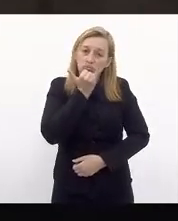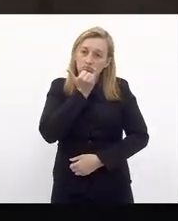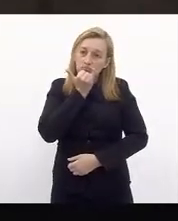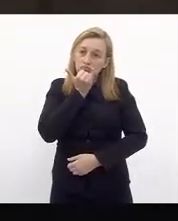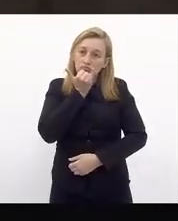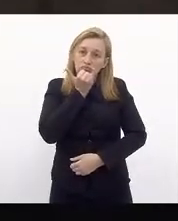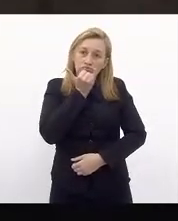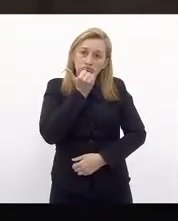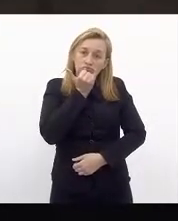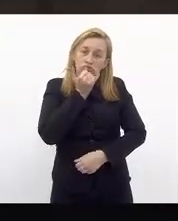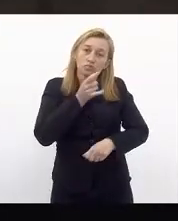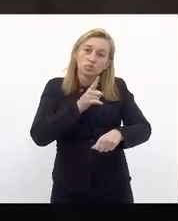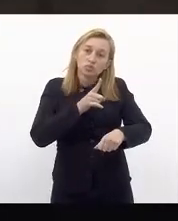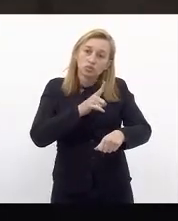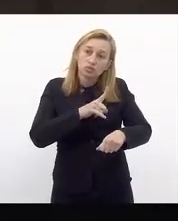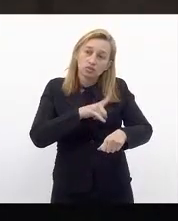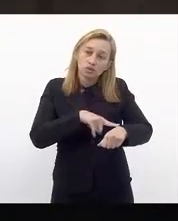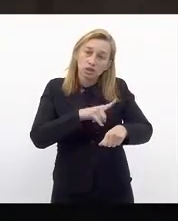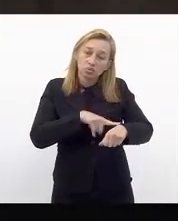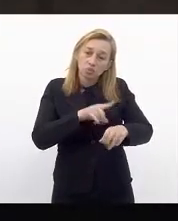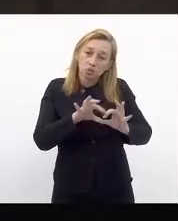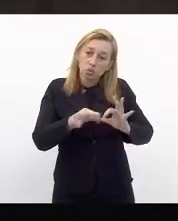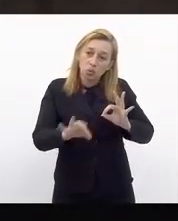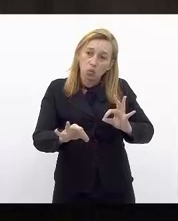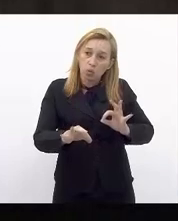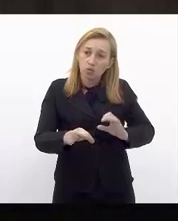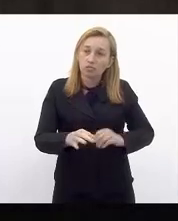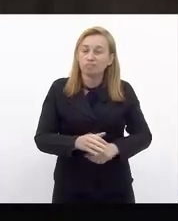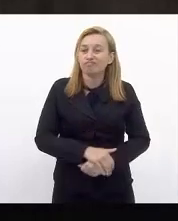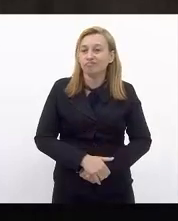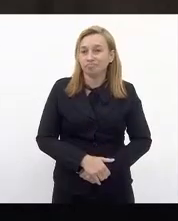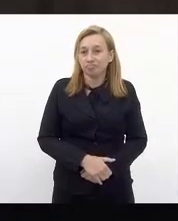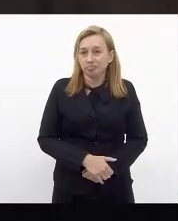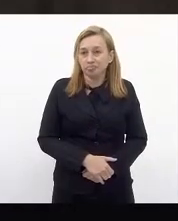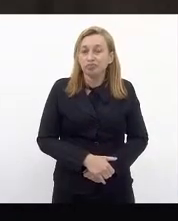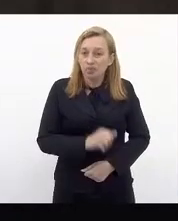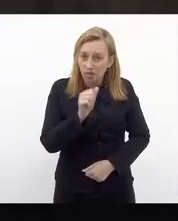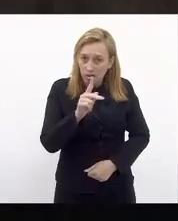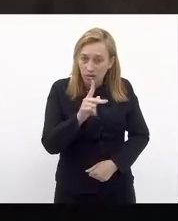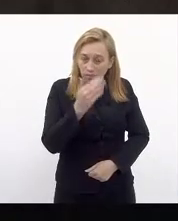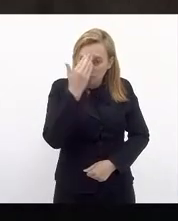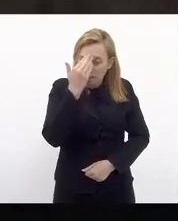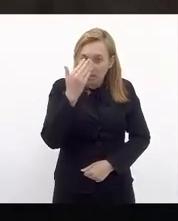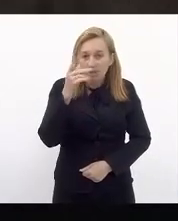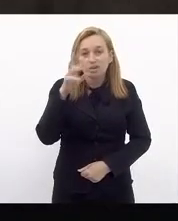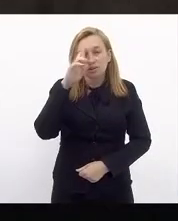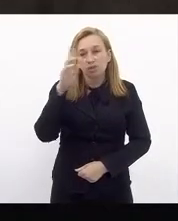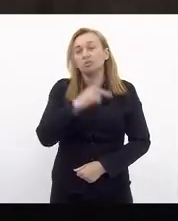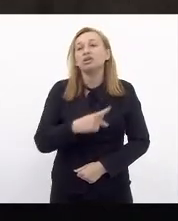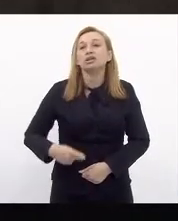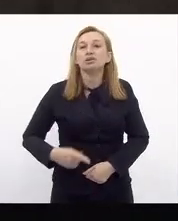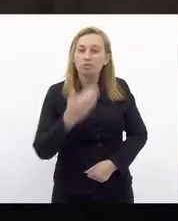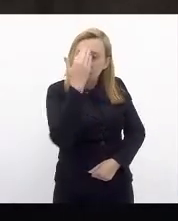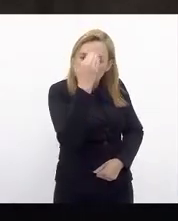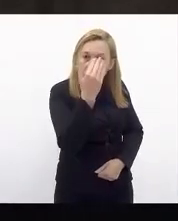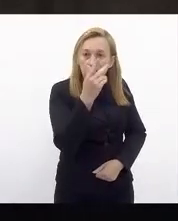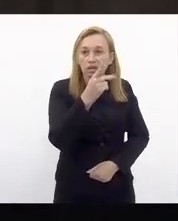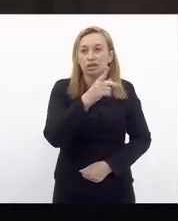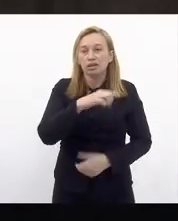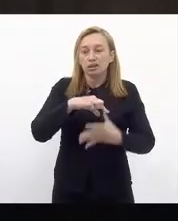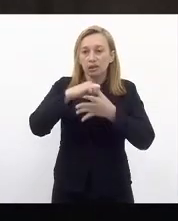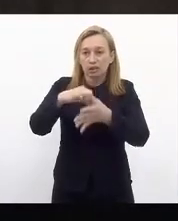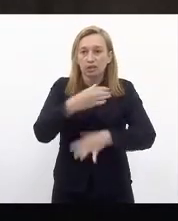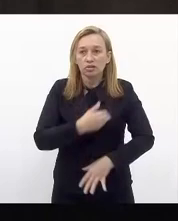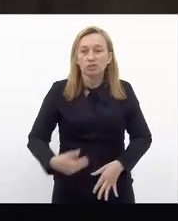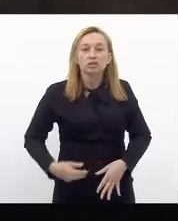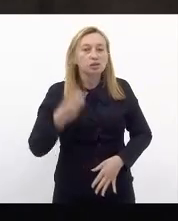por avançar no meu tempo tá OK obrigada presente obrigado Líder